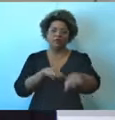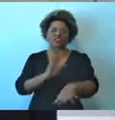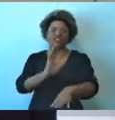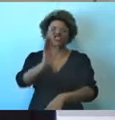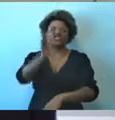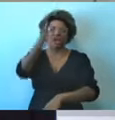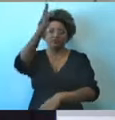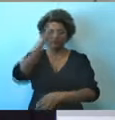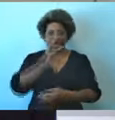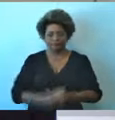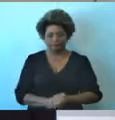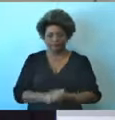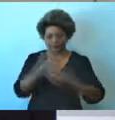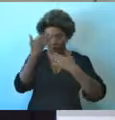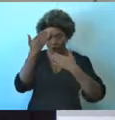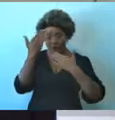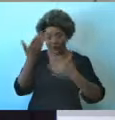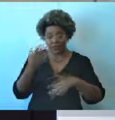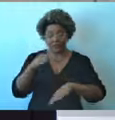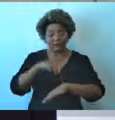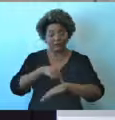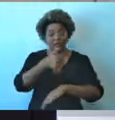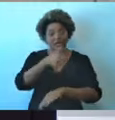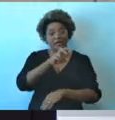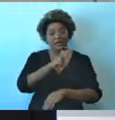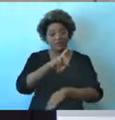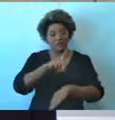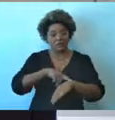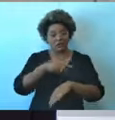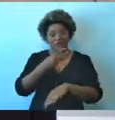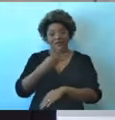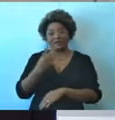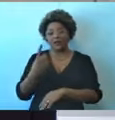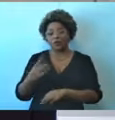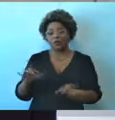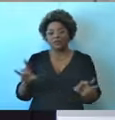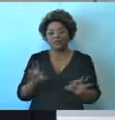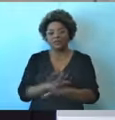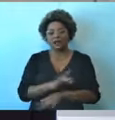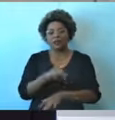Às 15h31 eu encerro essa Comissão de